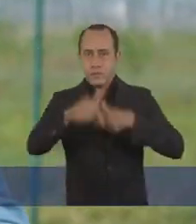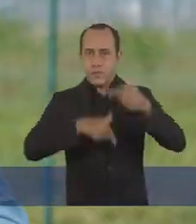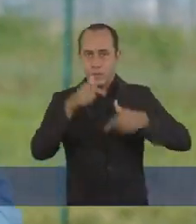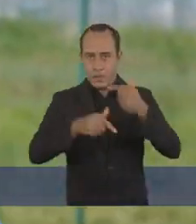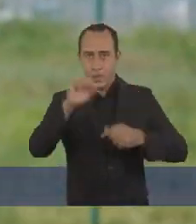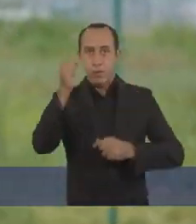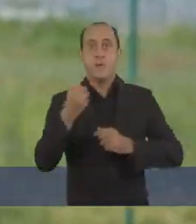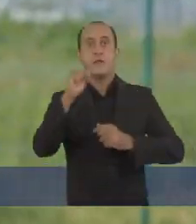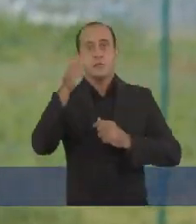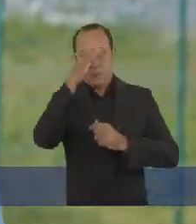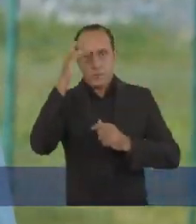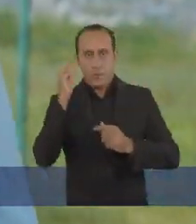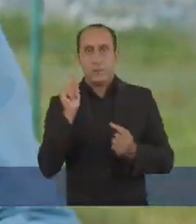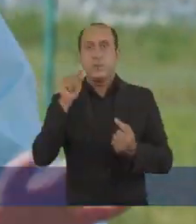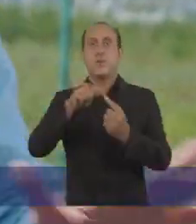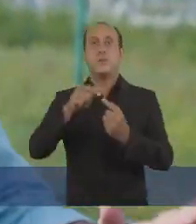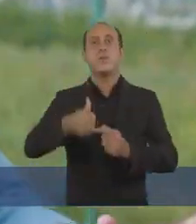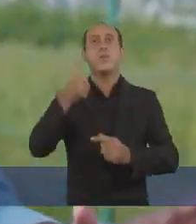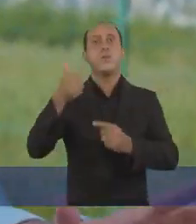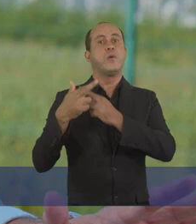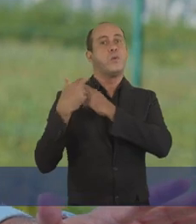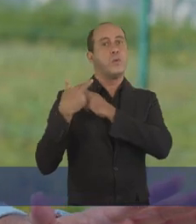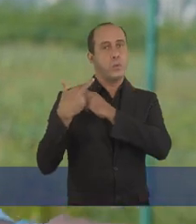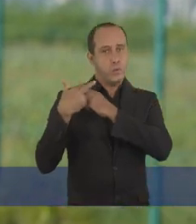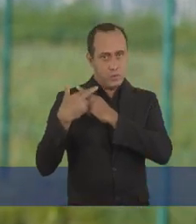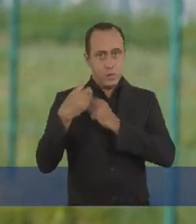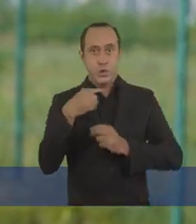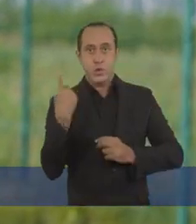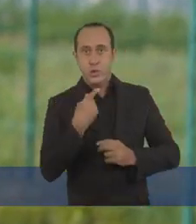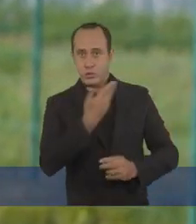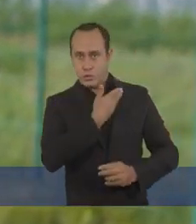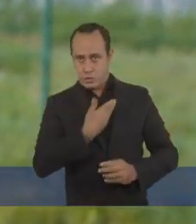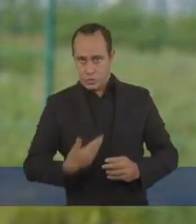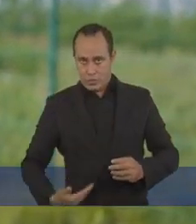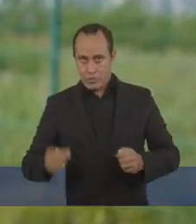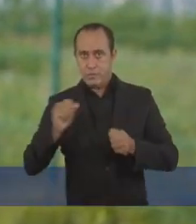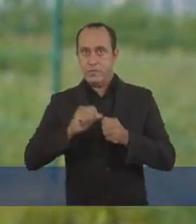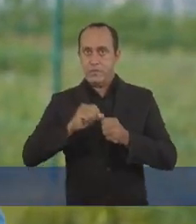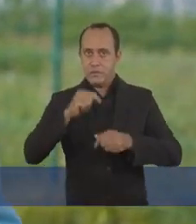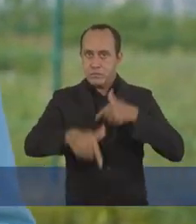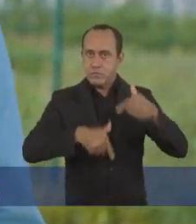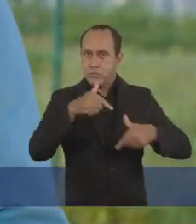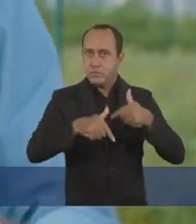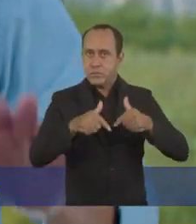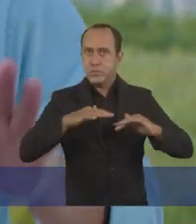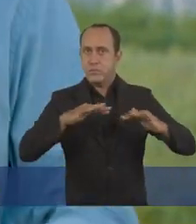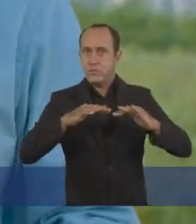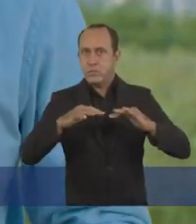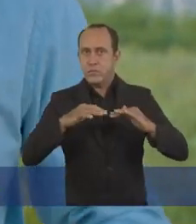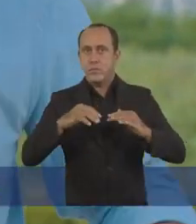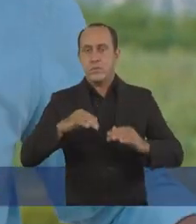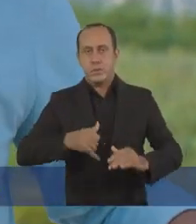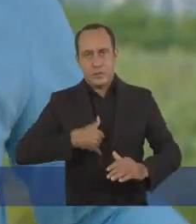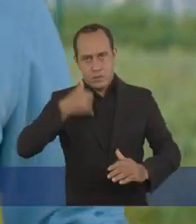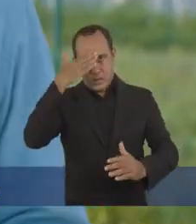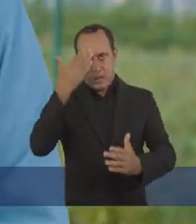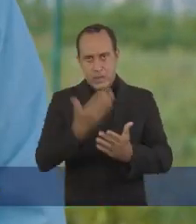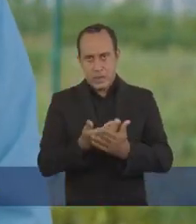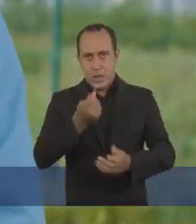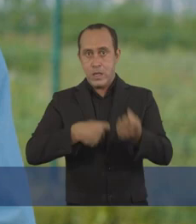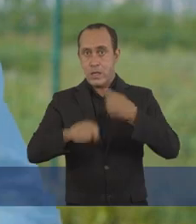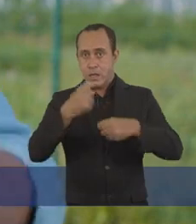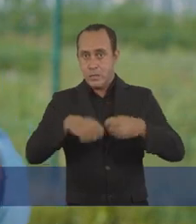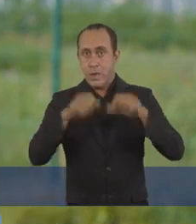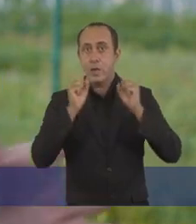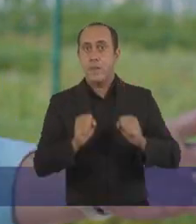Gerar emprego para os sergipanos é o meu primeiro compromisso. Nosso governo vai pôr em execução um plano ousado de incremento da